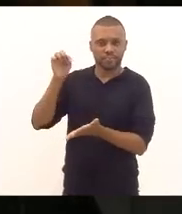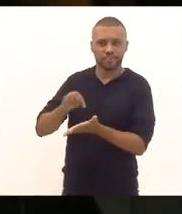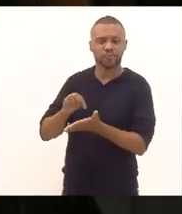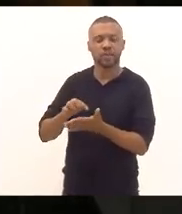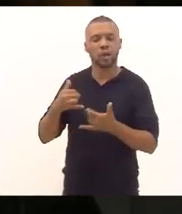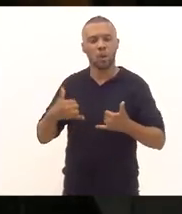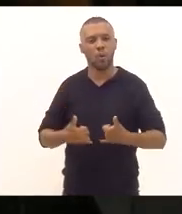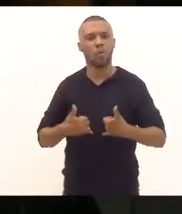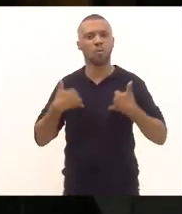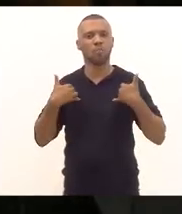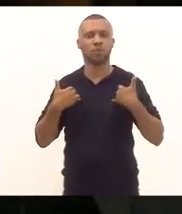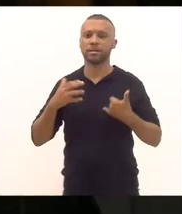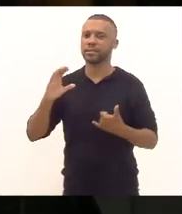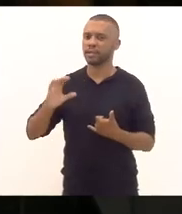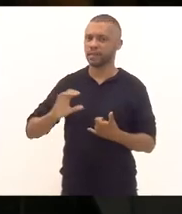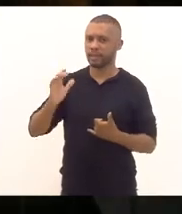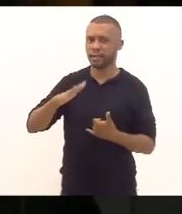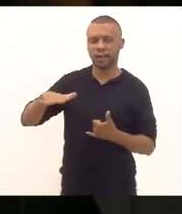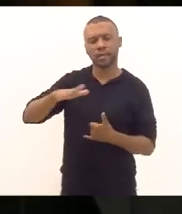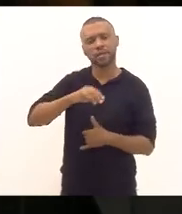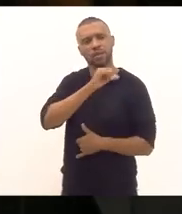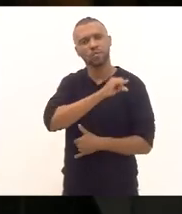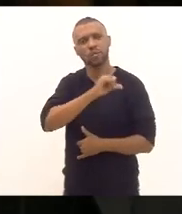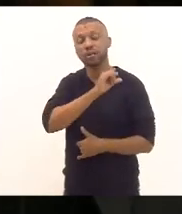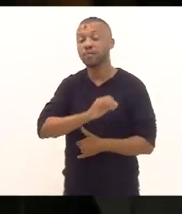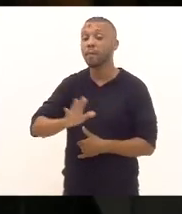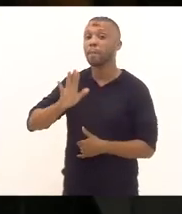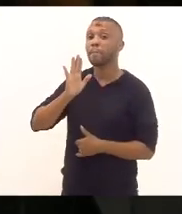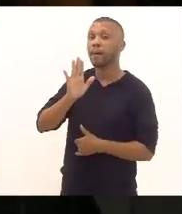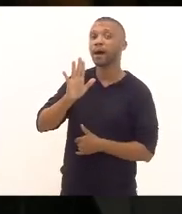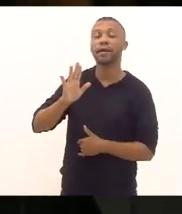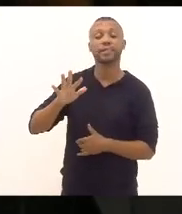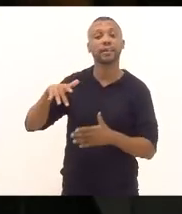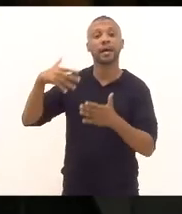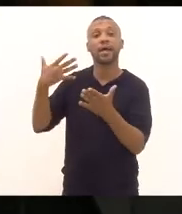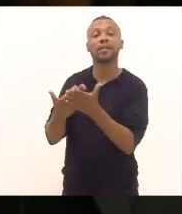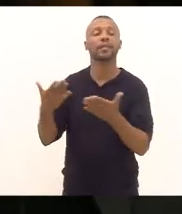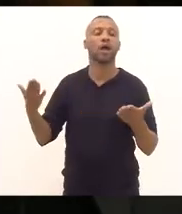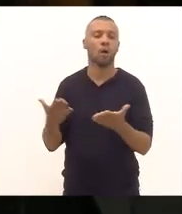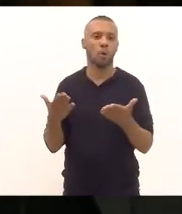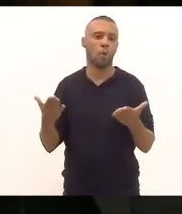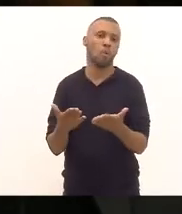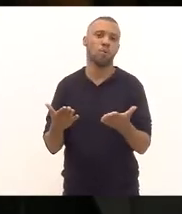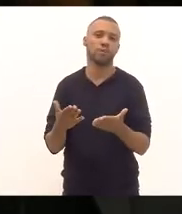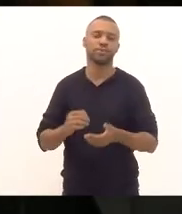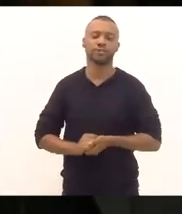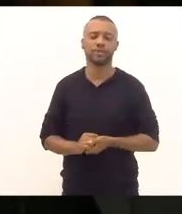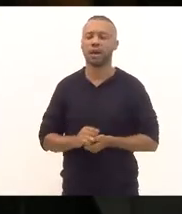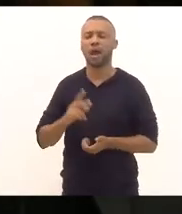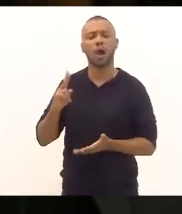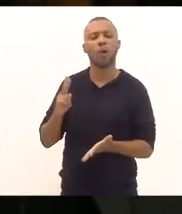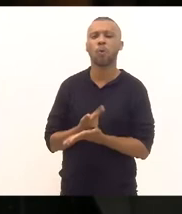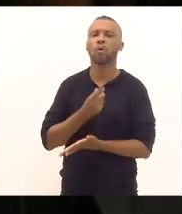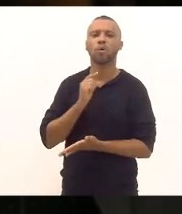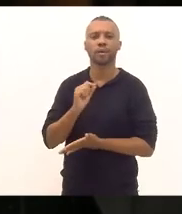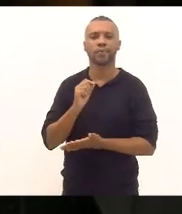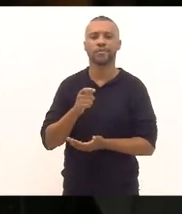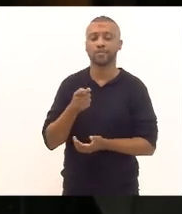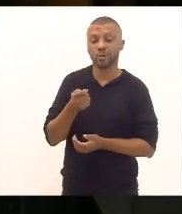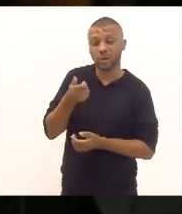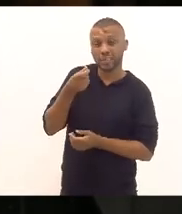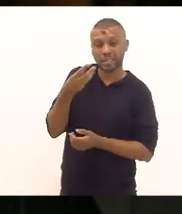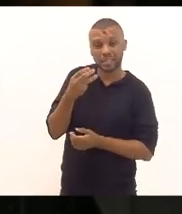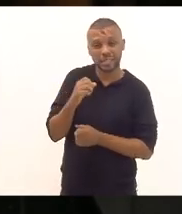Universitária orgulho da ciência do Rio de Janeiro e do Brasil entretanto até hoje até hoje quase